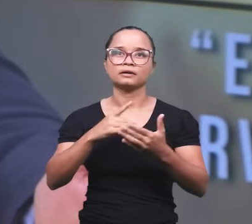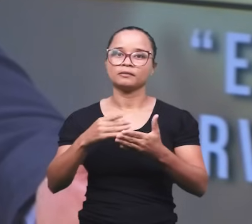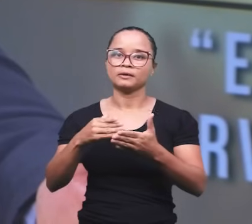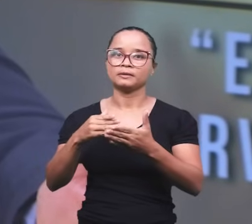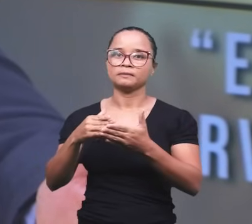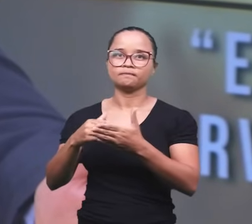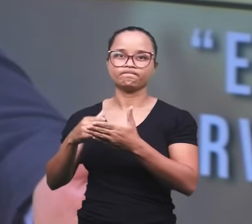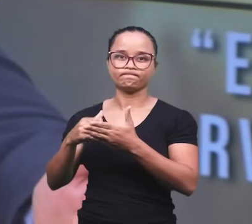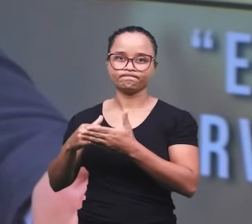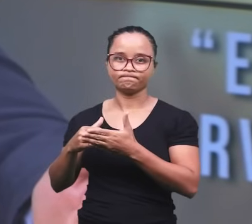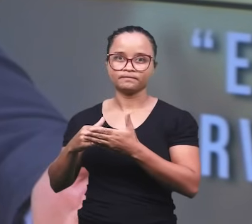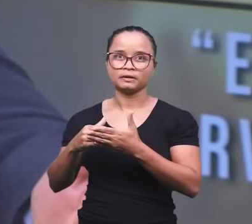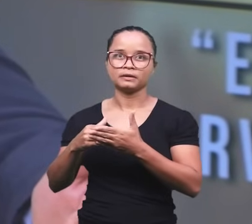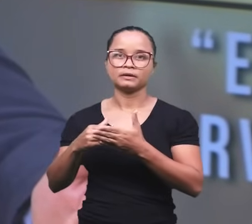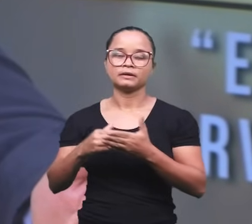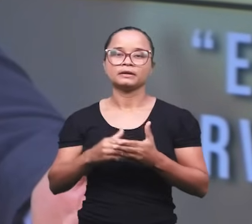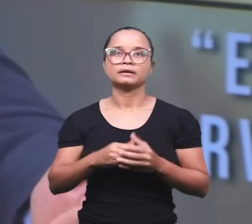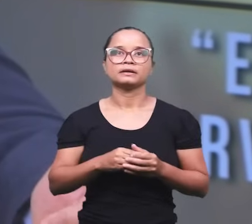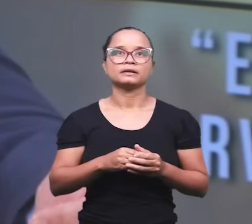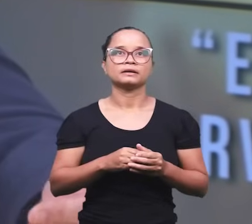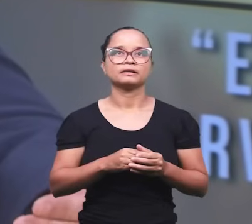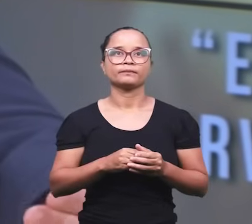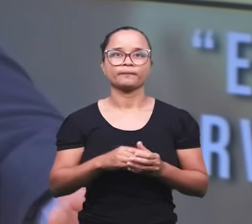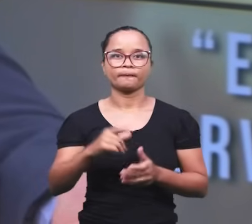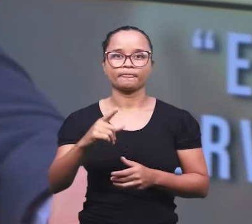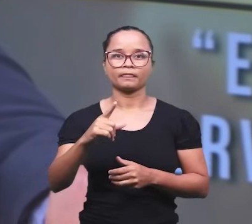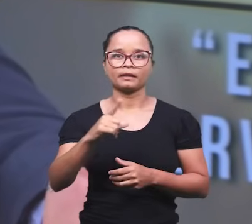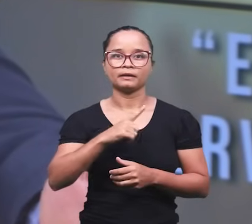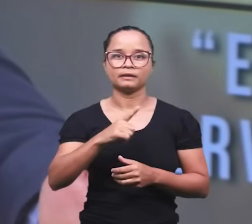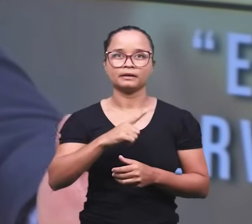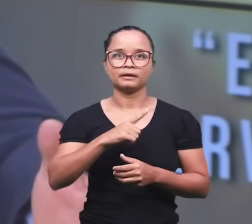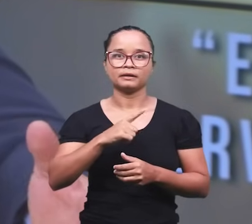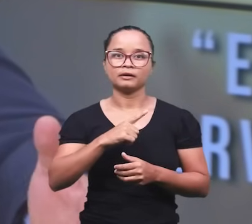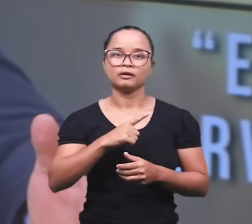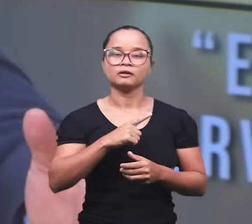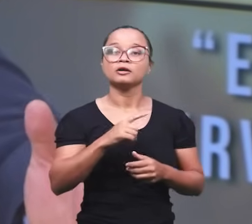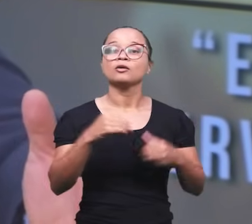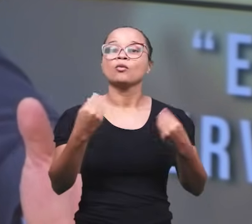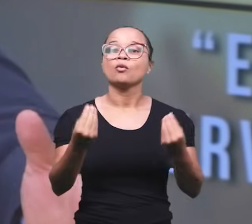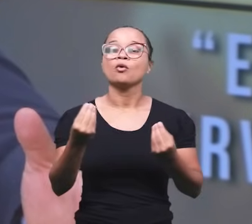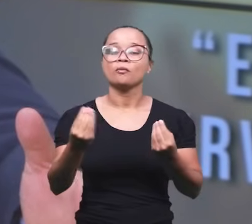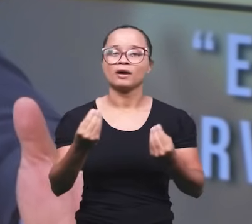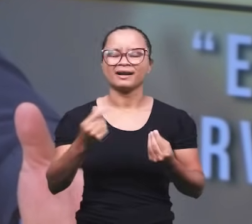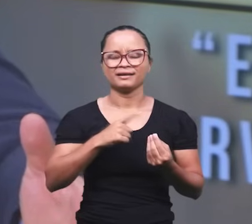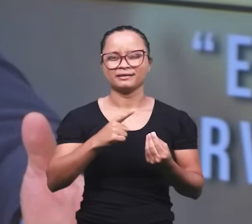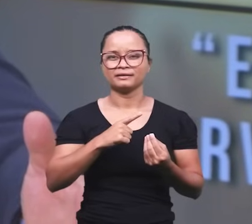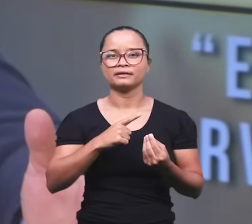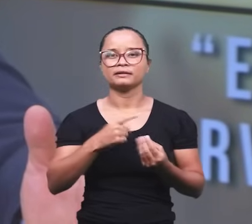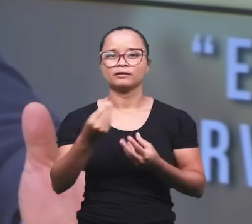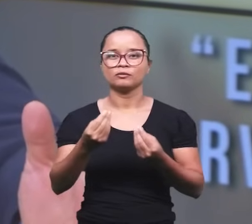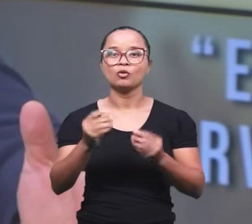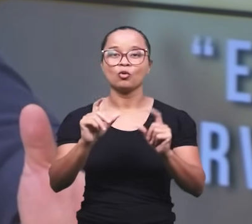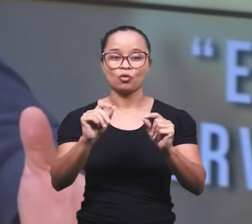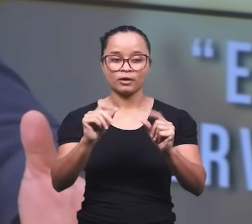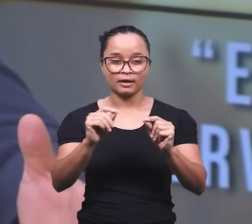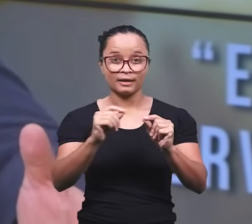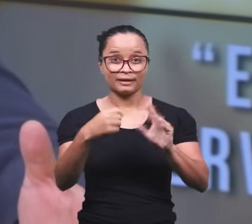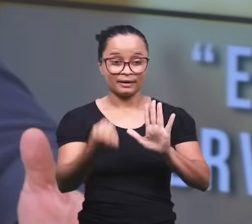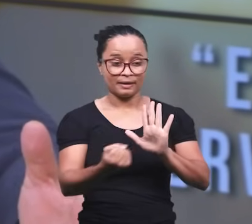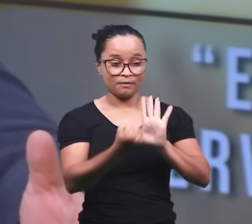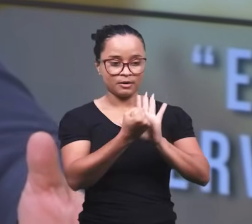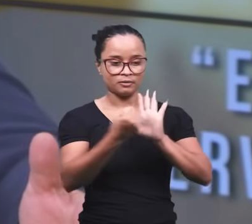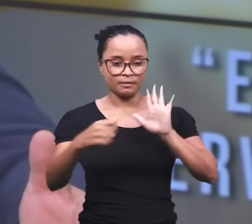mas você tem uma versão que tá não removo os Marcos antigos ou seja aquilo que foi